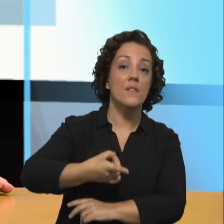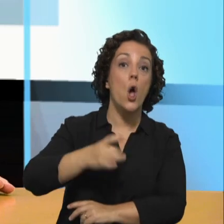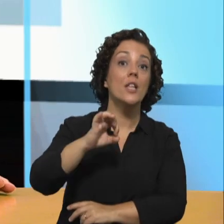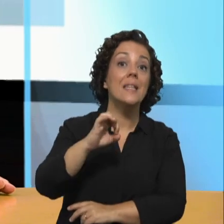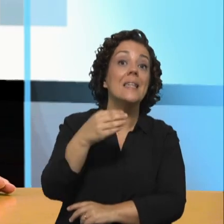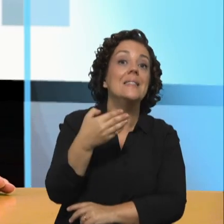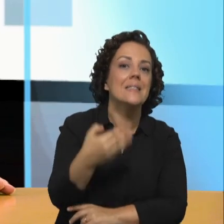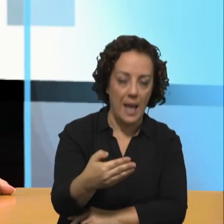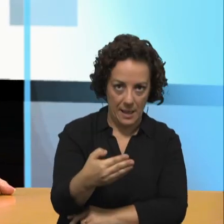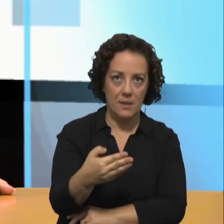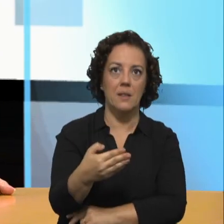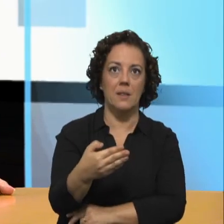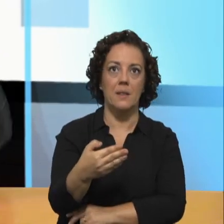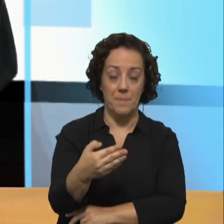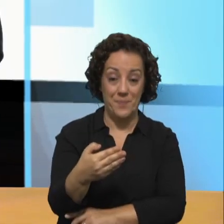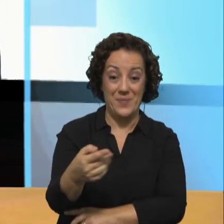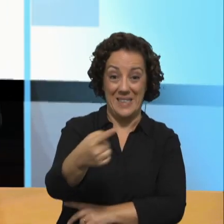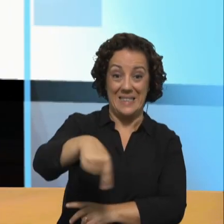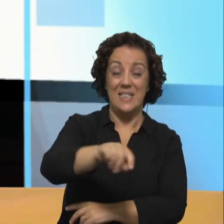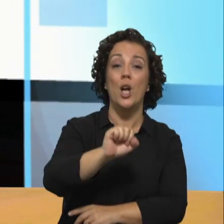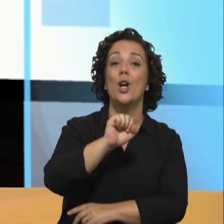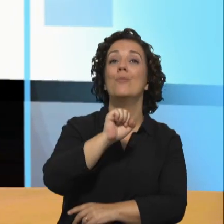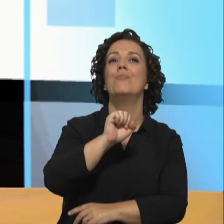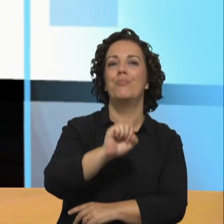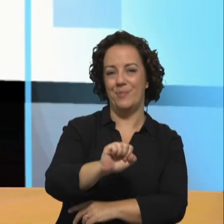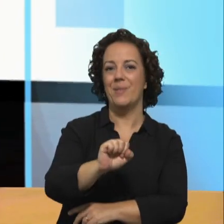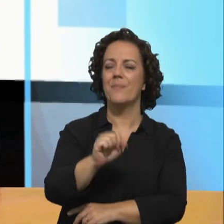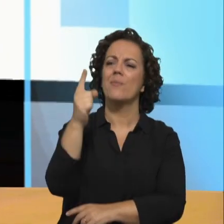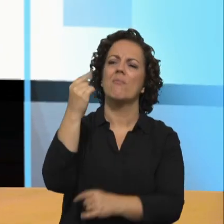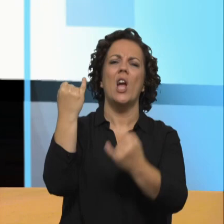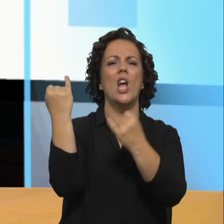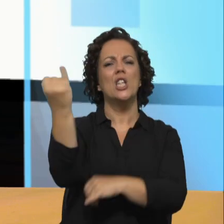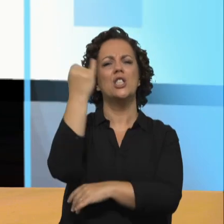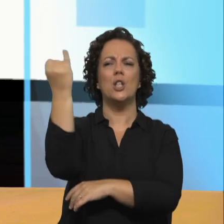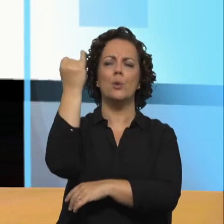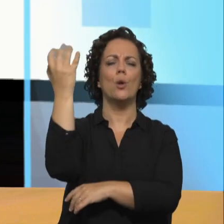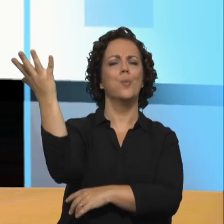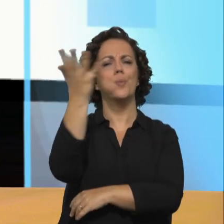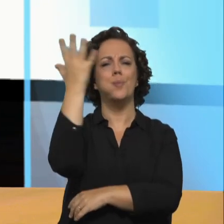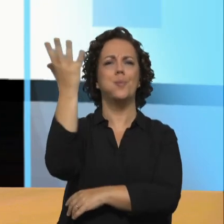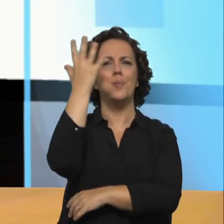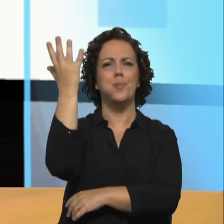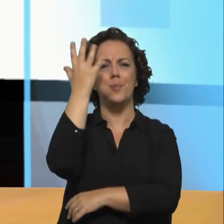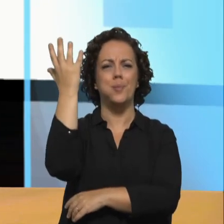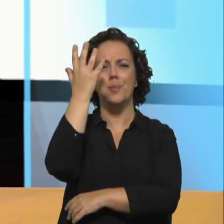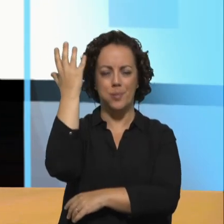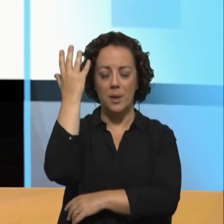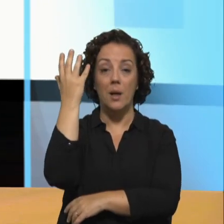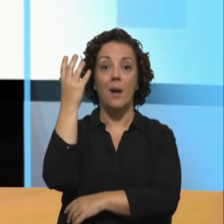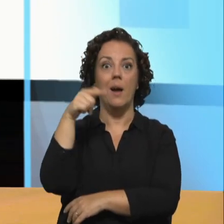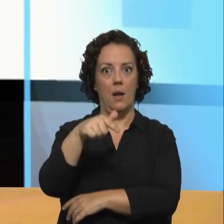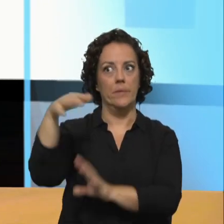Prisioneiro de organizações ditas filantrópicas, mas que mais não são do que organizações que